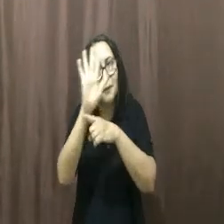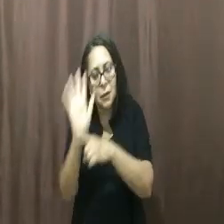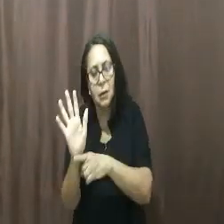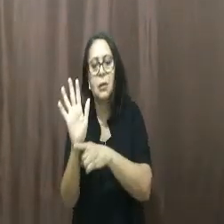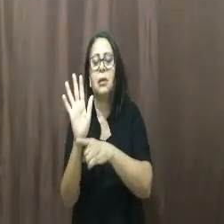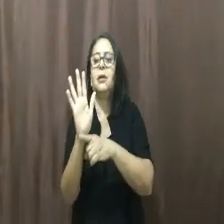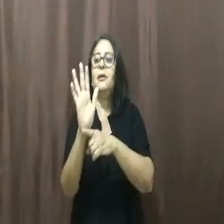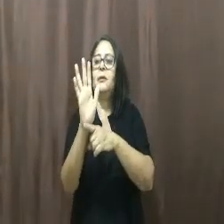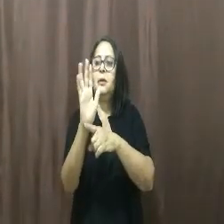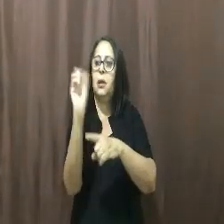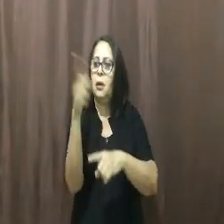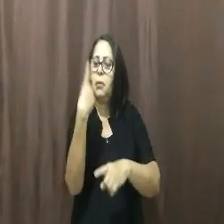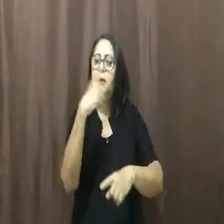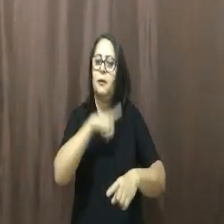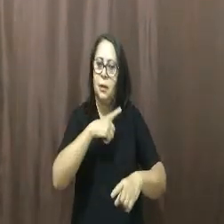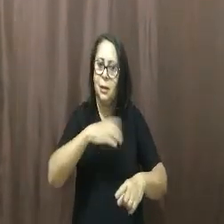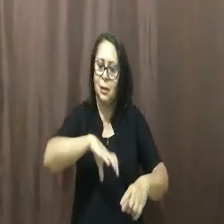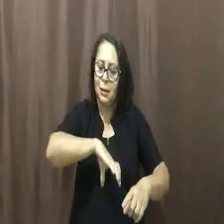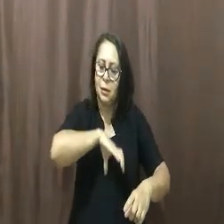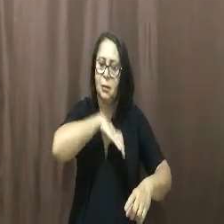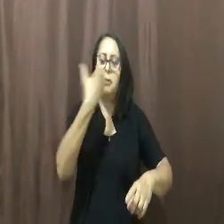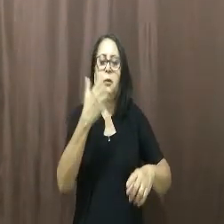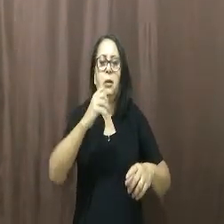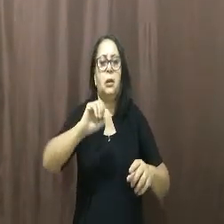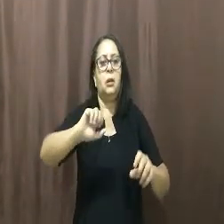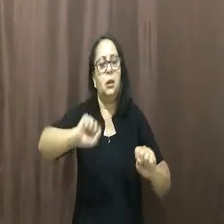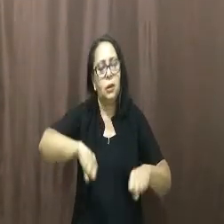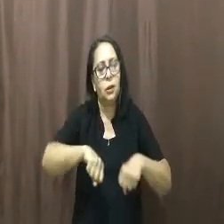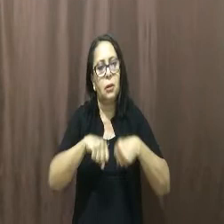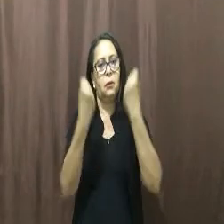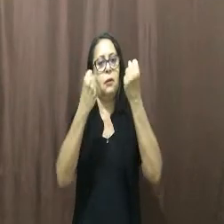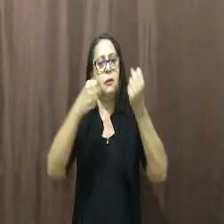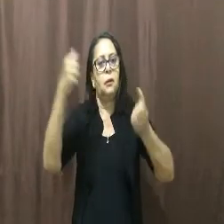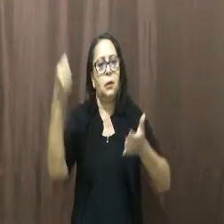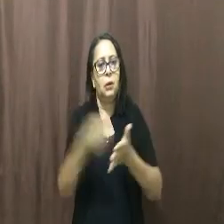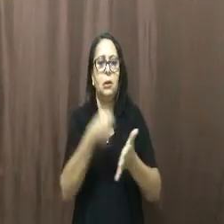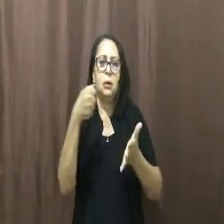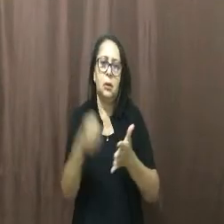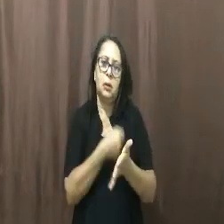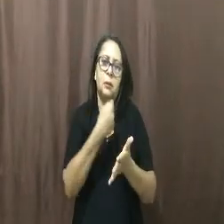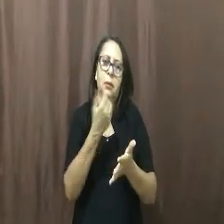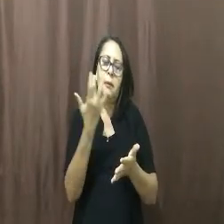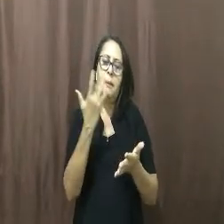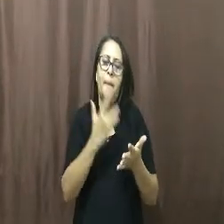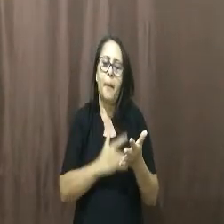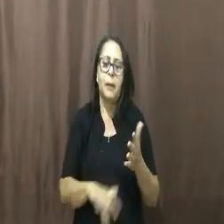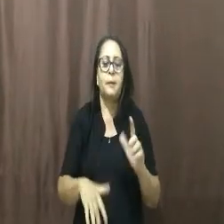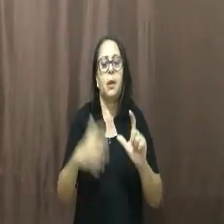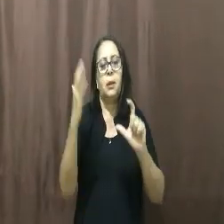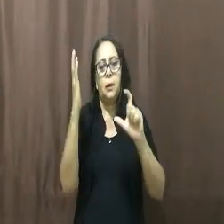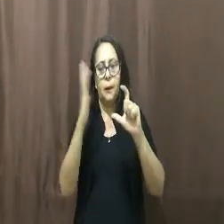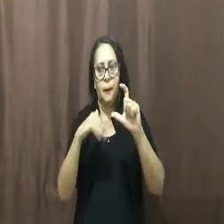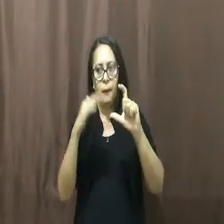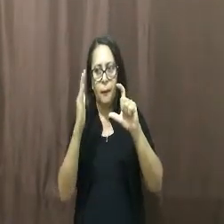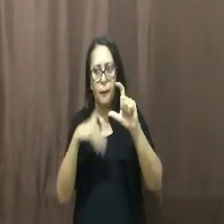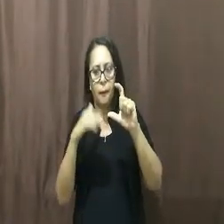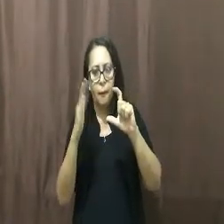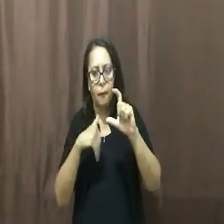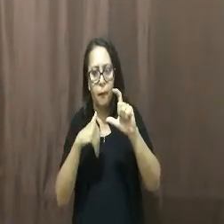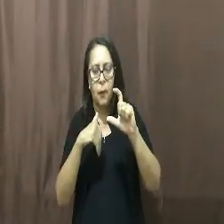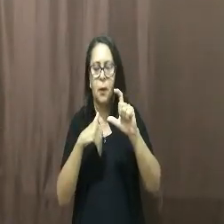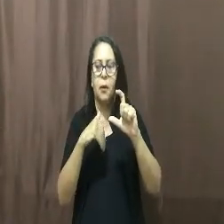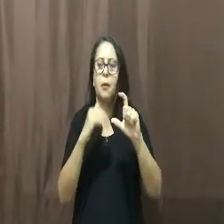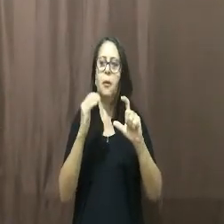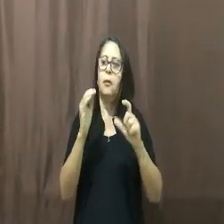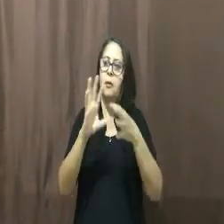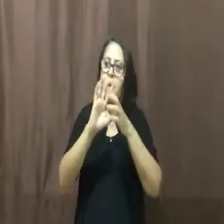dar essa coragem, essa força que nós temos hoje de estar lutando. Mas, infelizmente, o mito da